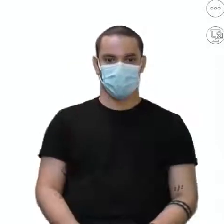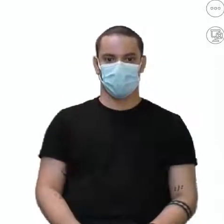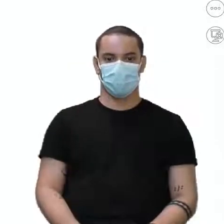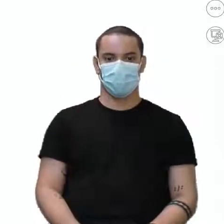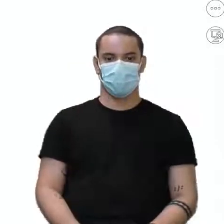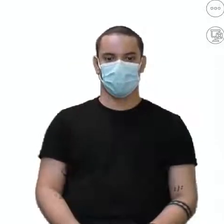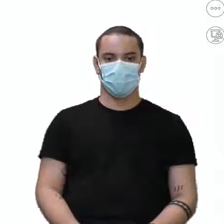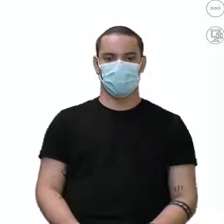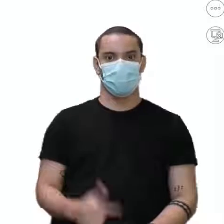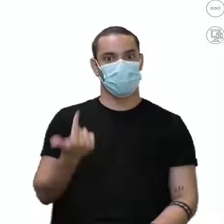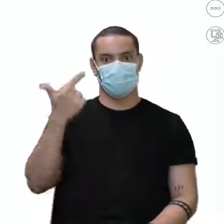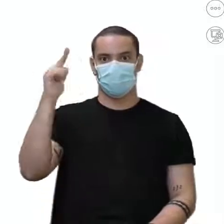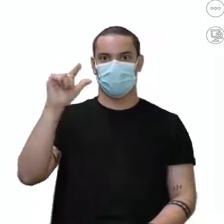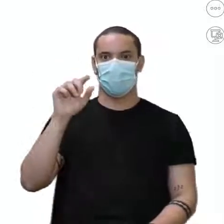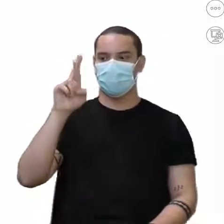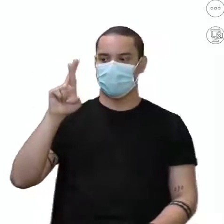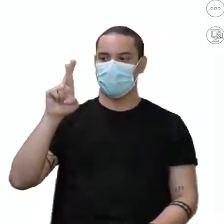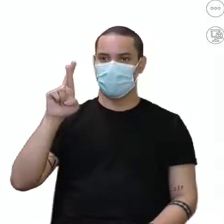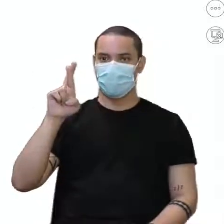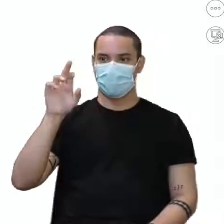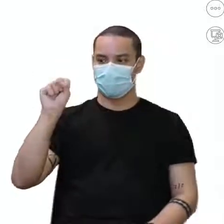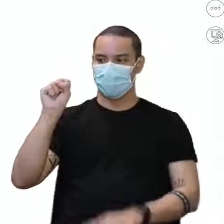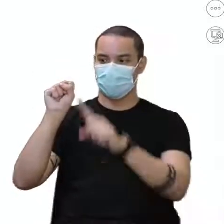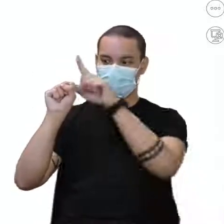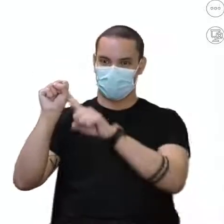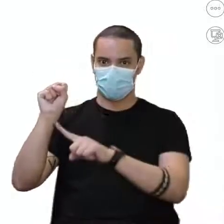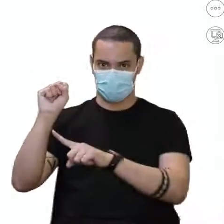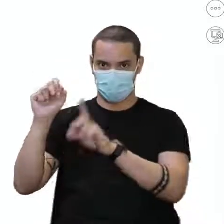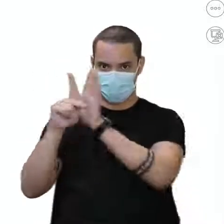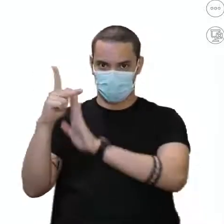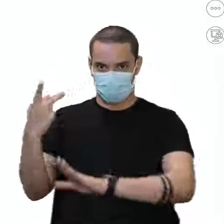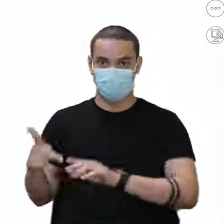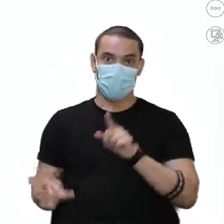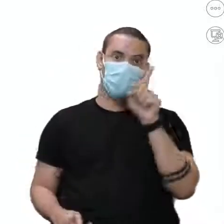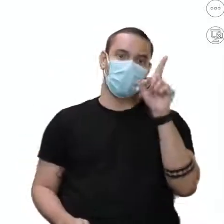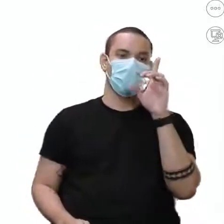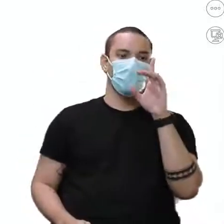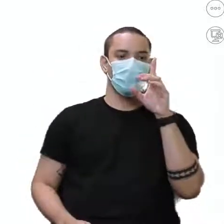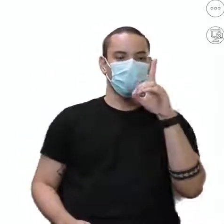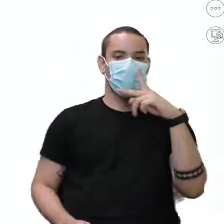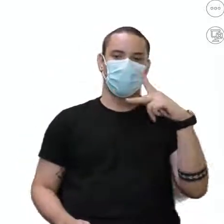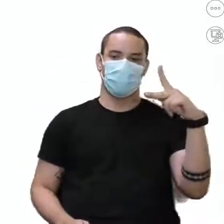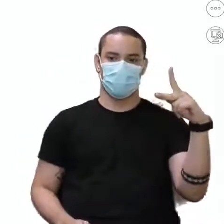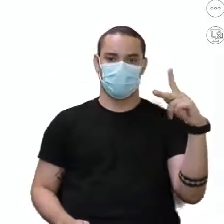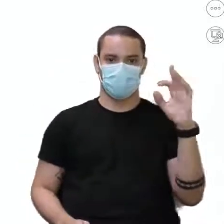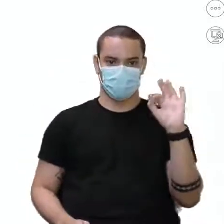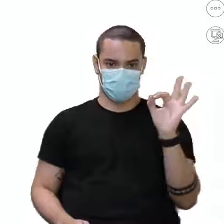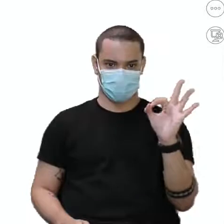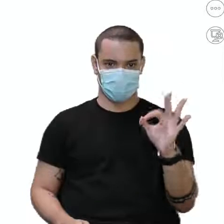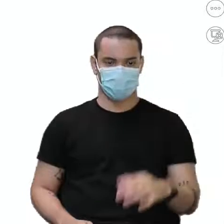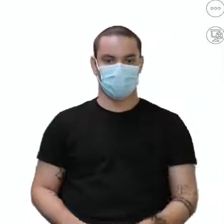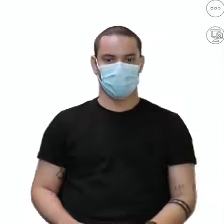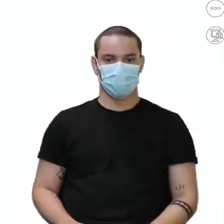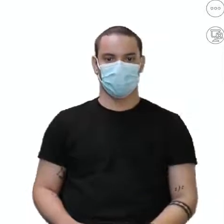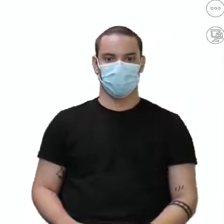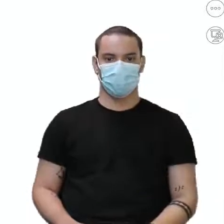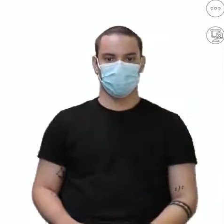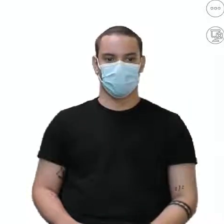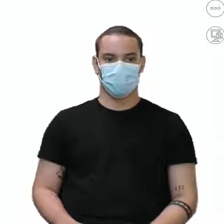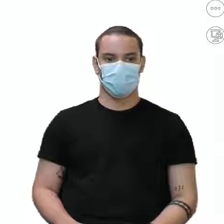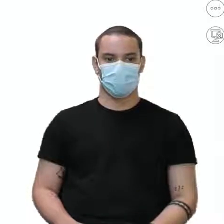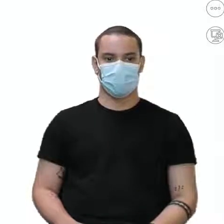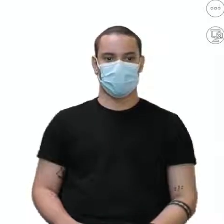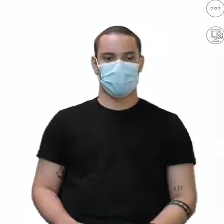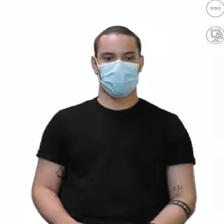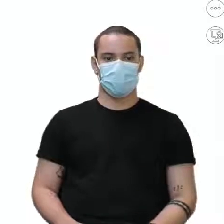a cifra deles é outra, né? É de coroa dinamarquesa. Então, a resposta aqui é 50, alright? Então, vamos